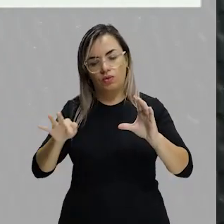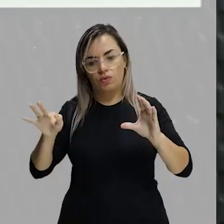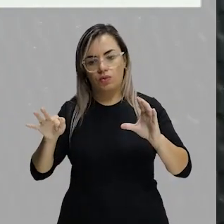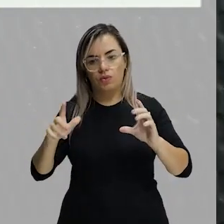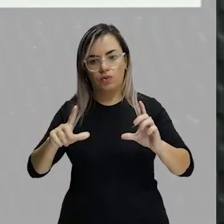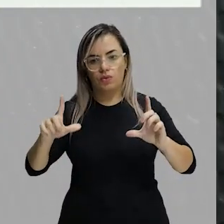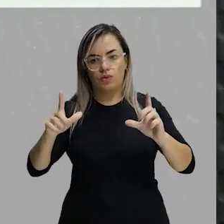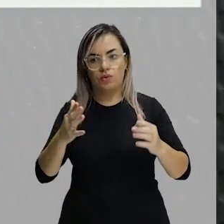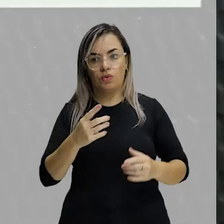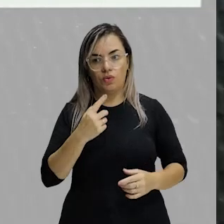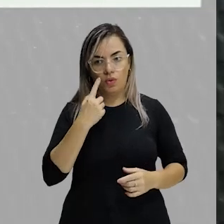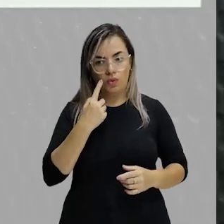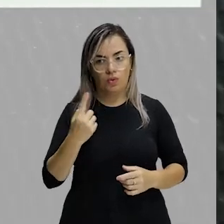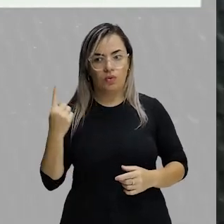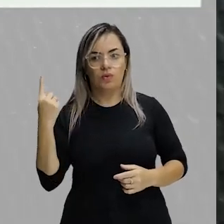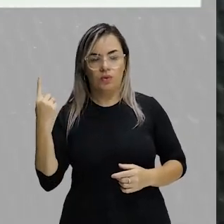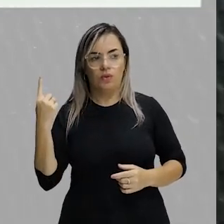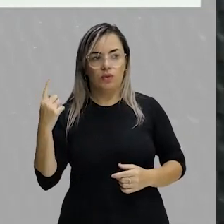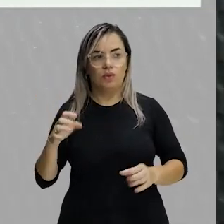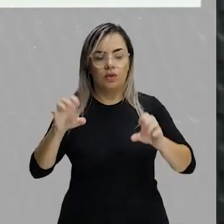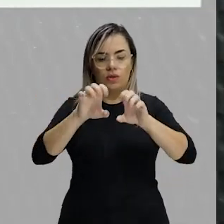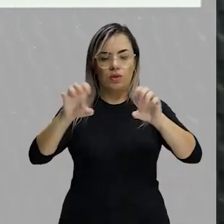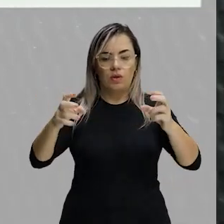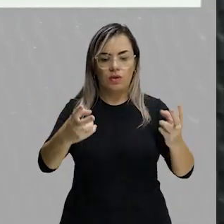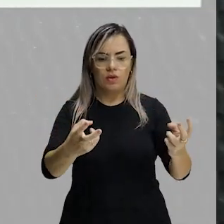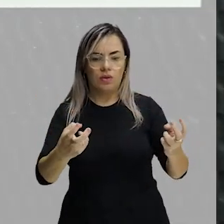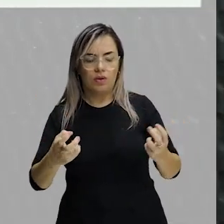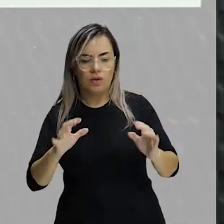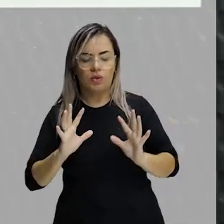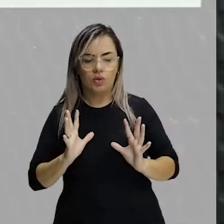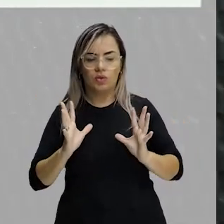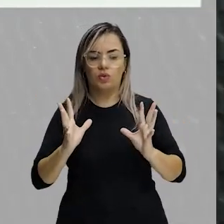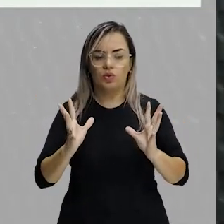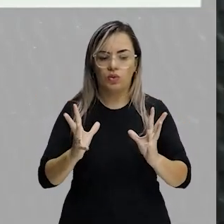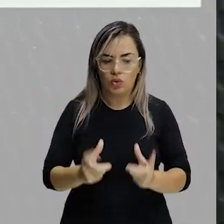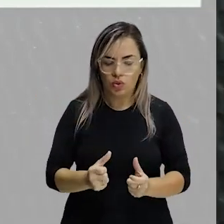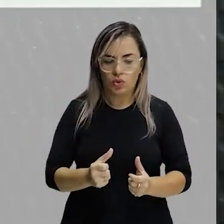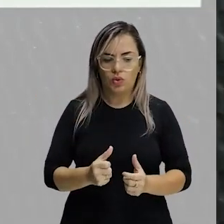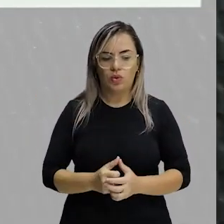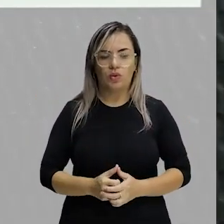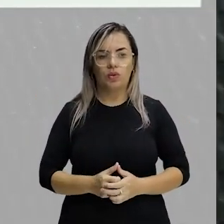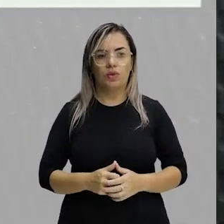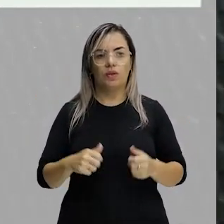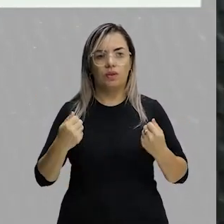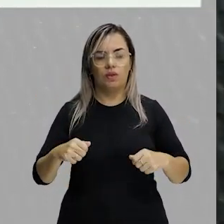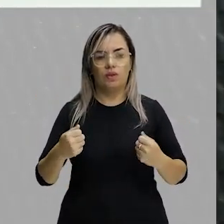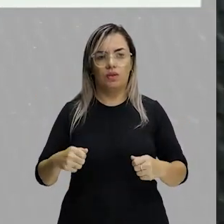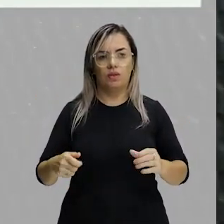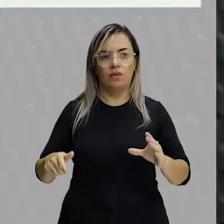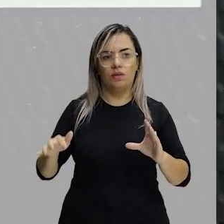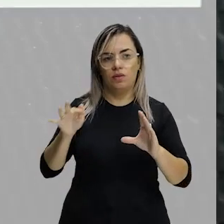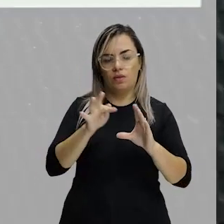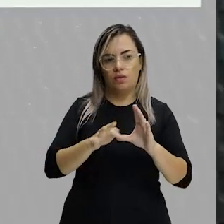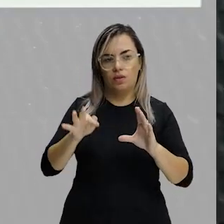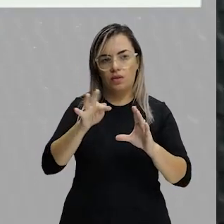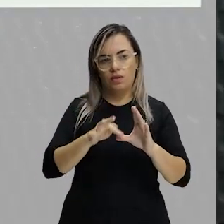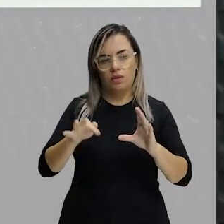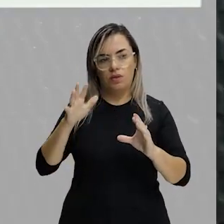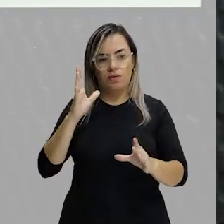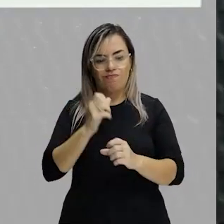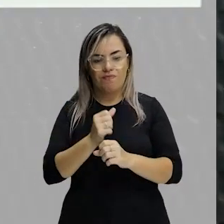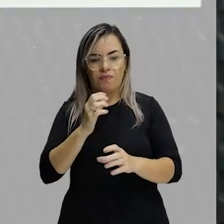você colocar a equação e você perceber se você tem todos os elementos, né? Se você não tiver todos os elementos, ele vai te